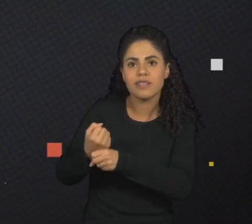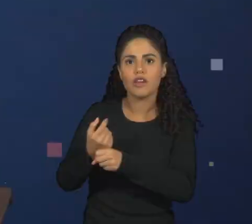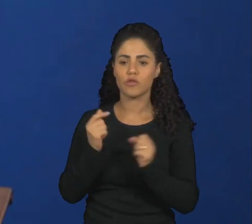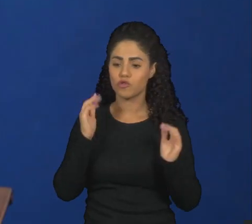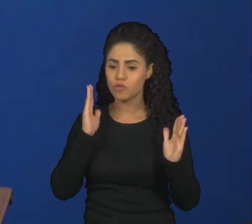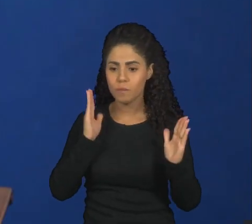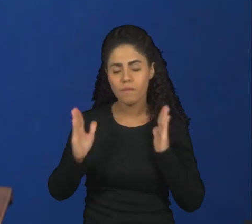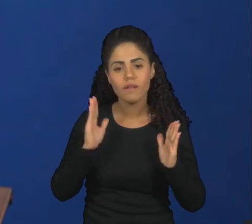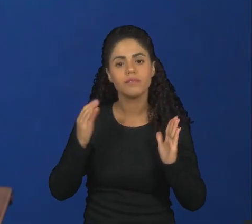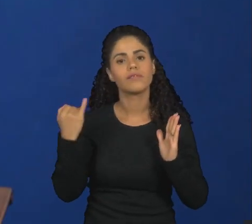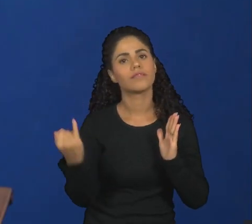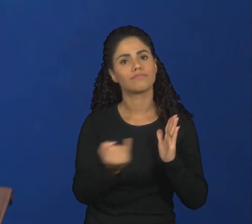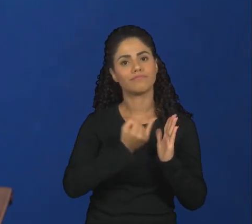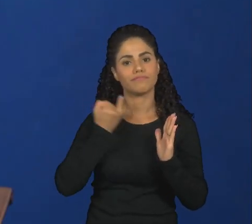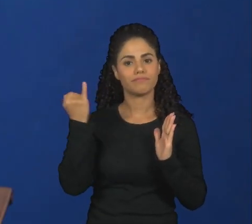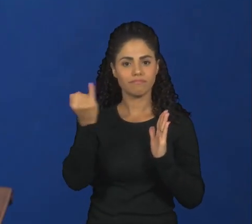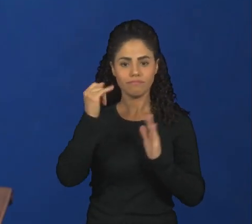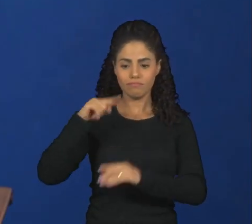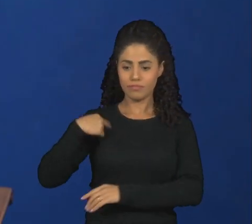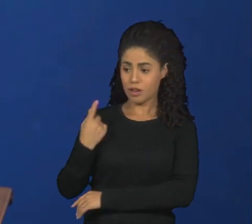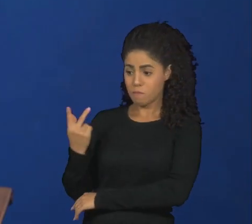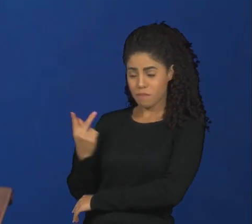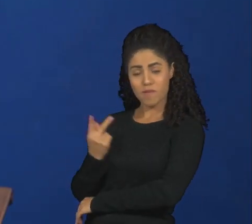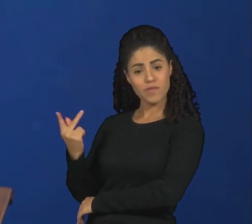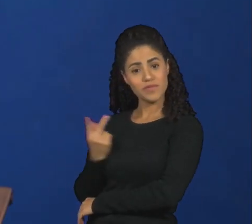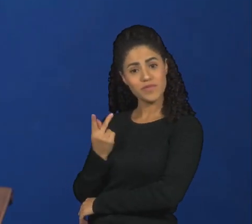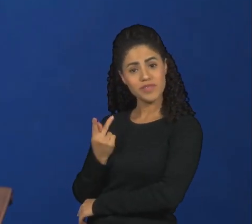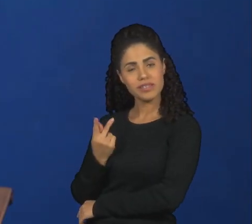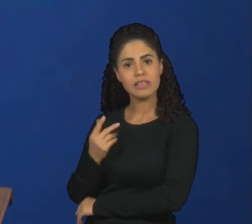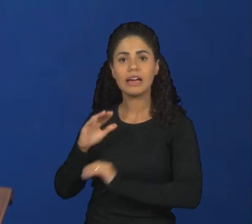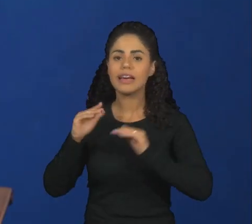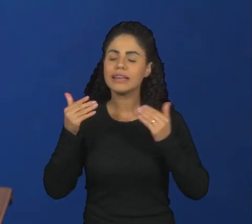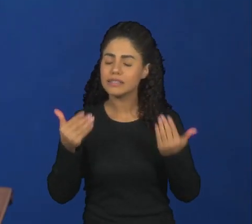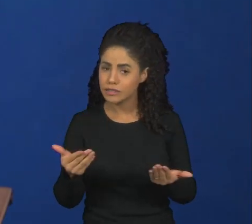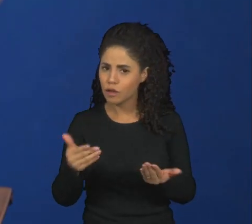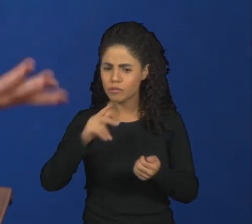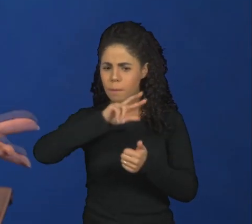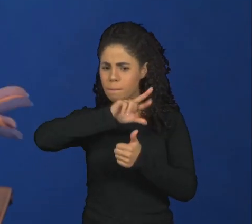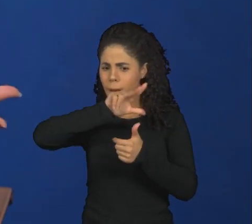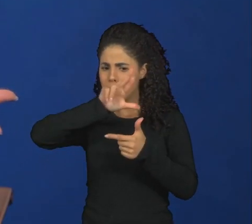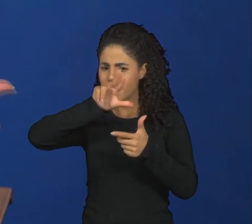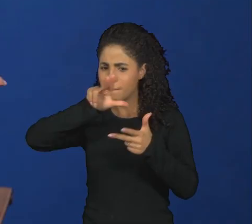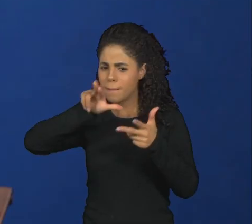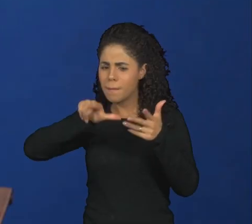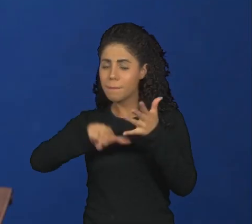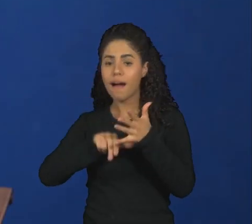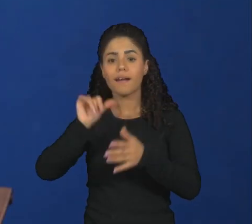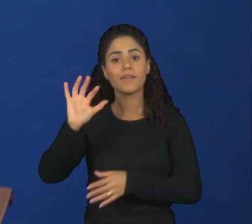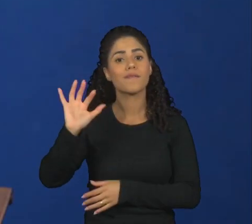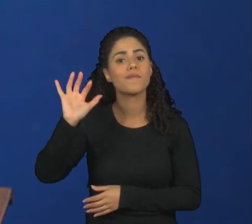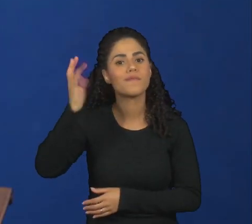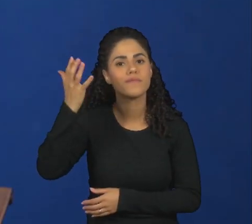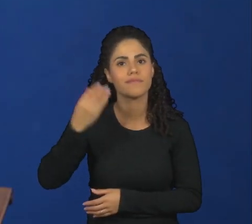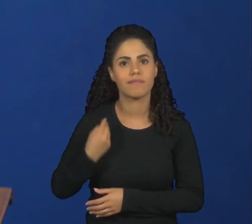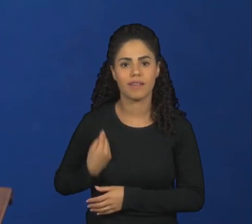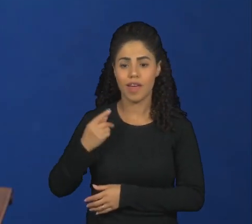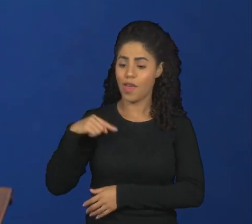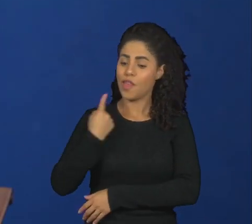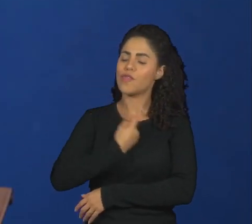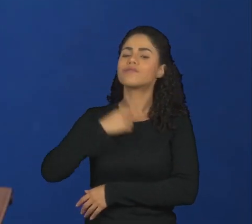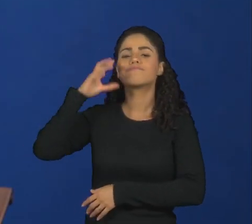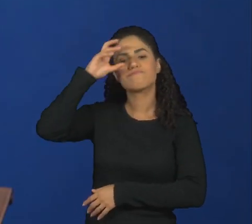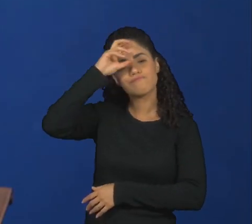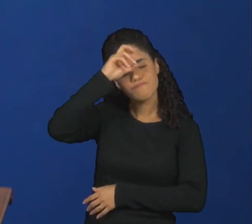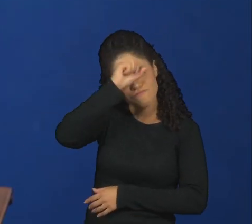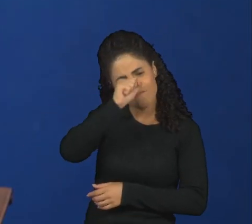muito importante e simbólica nas nossas vidas. Portanto, foram muitos acontecimentos, a gente aprendeu muito